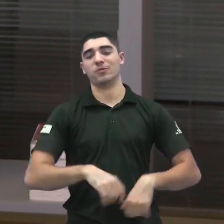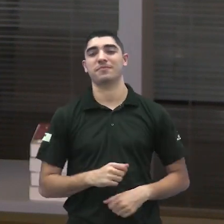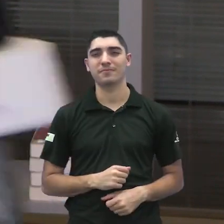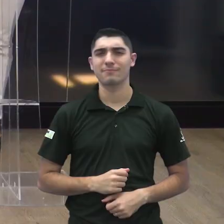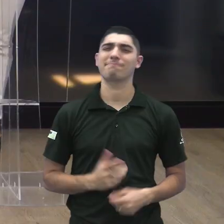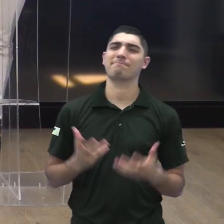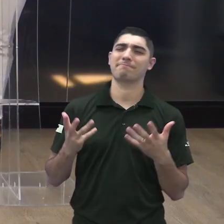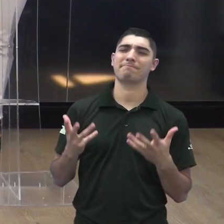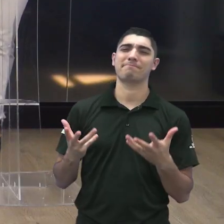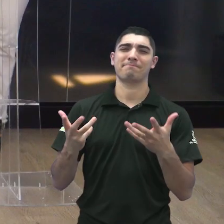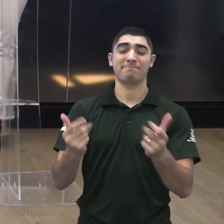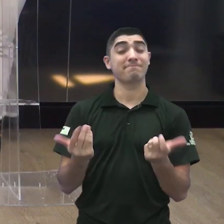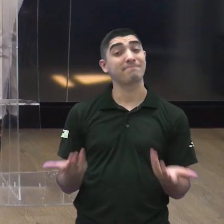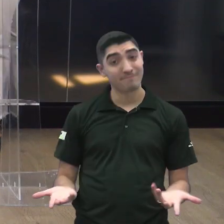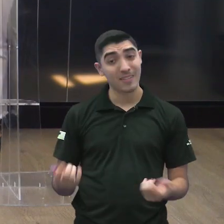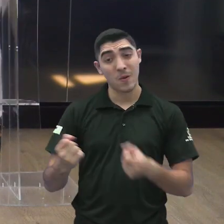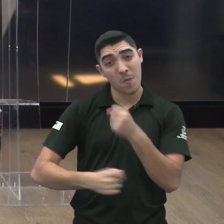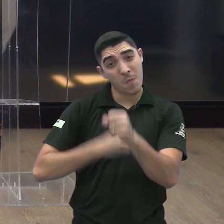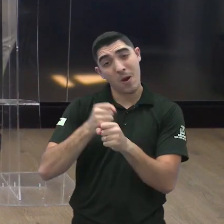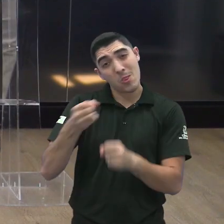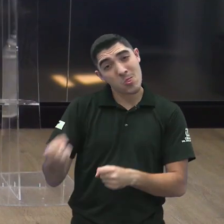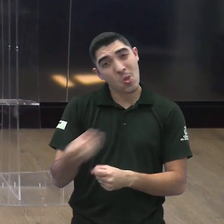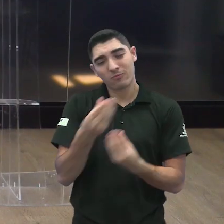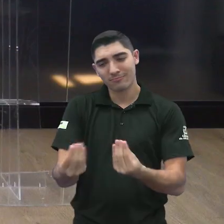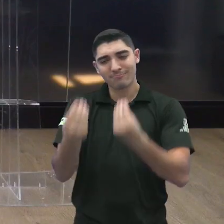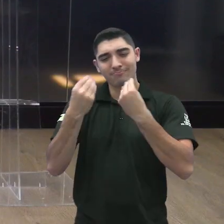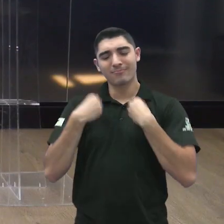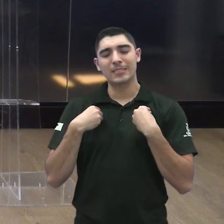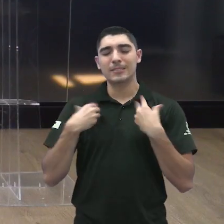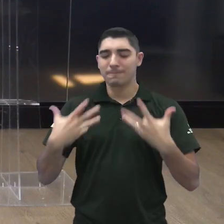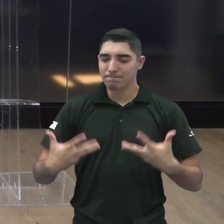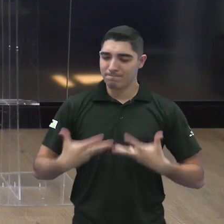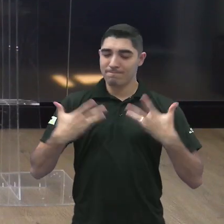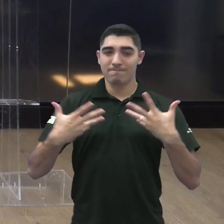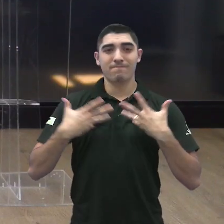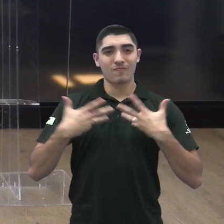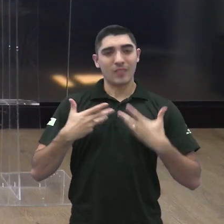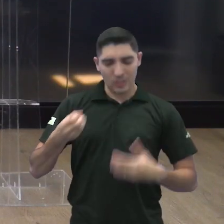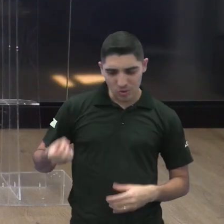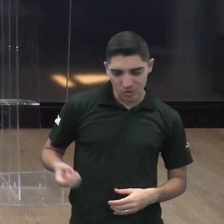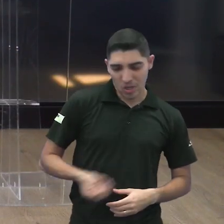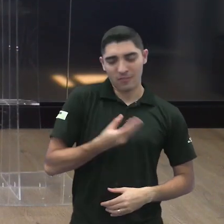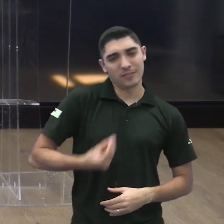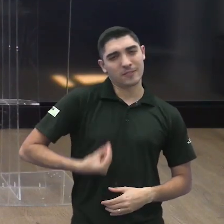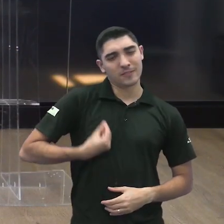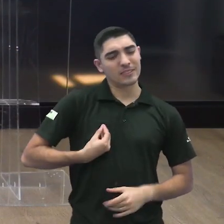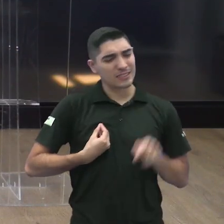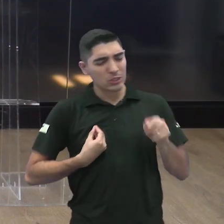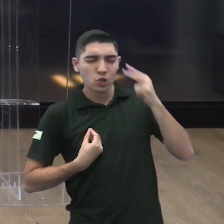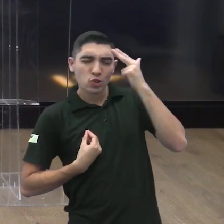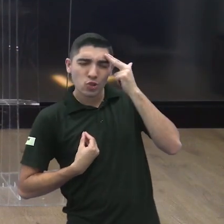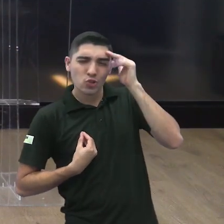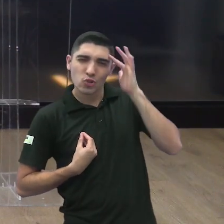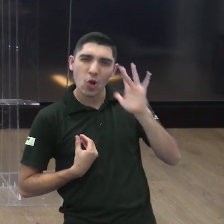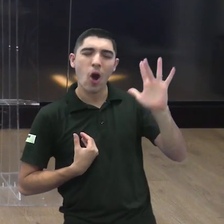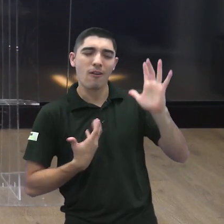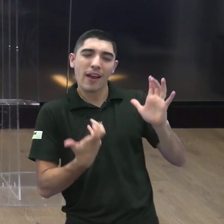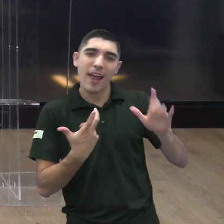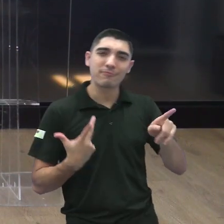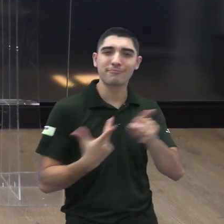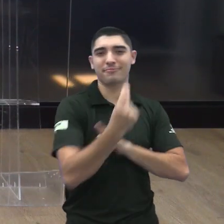bem. Que demais, né? E o ano novo traz mesmo essa motivação de começar algo novo e tirar aquele sonho do